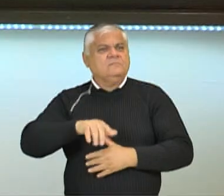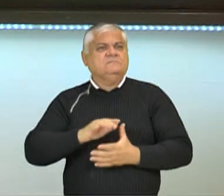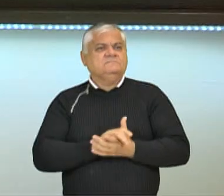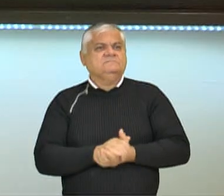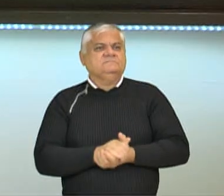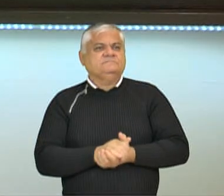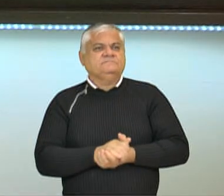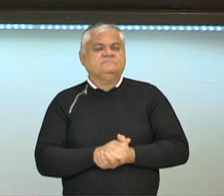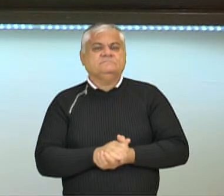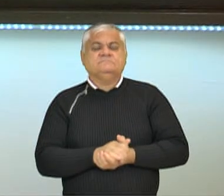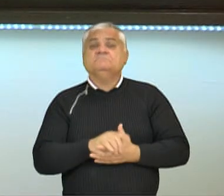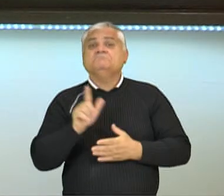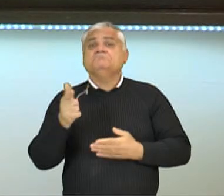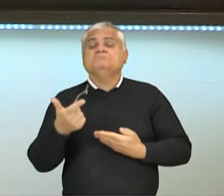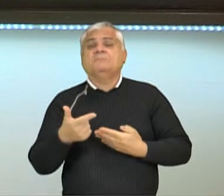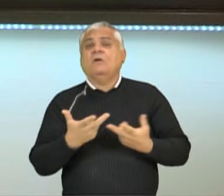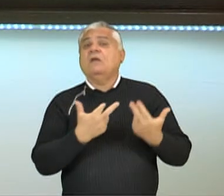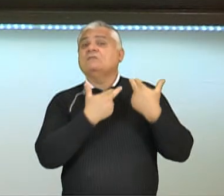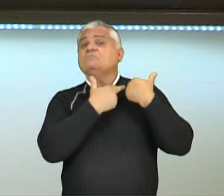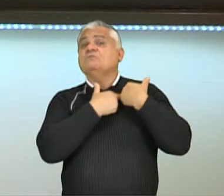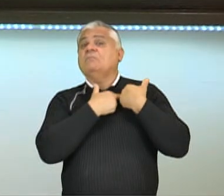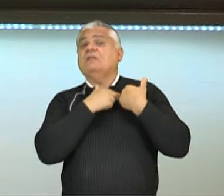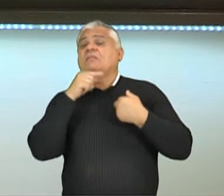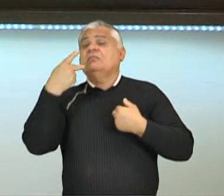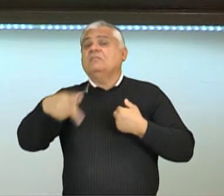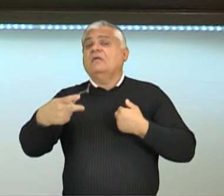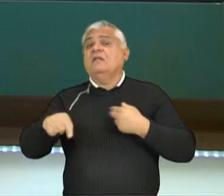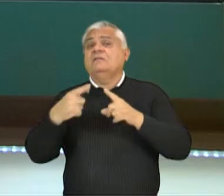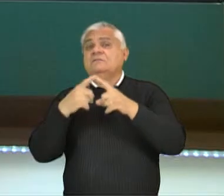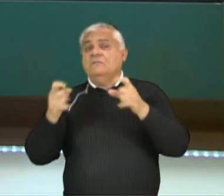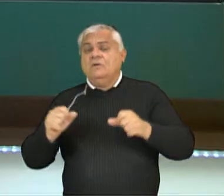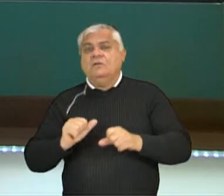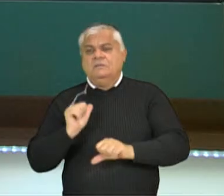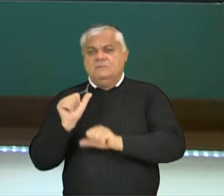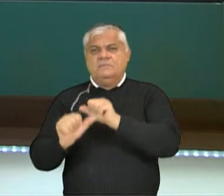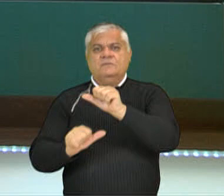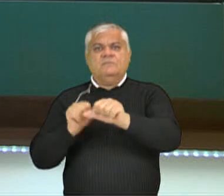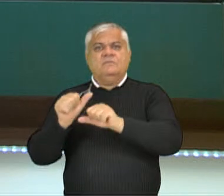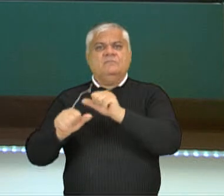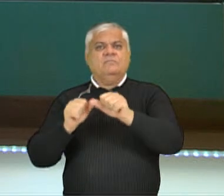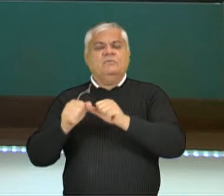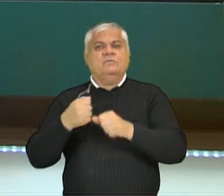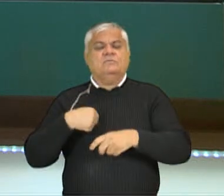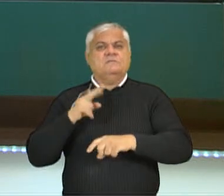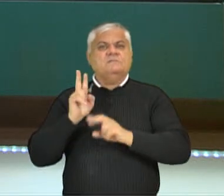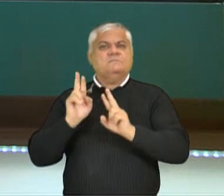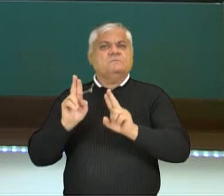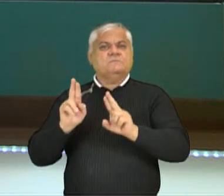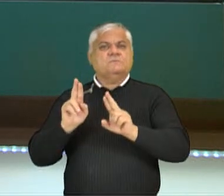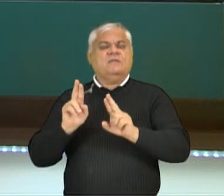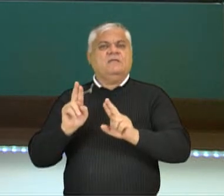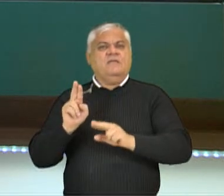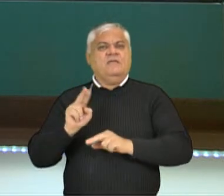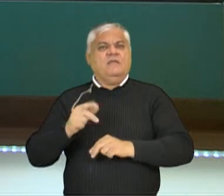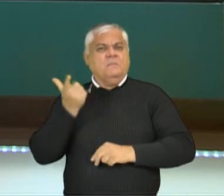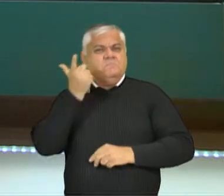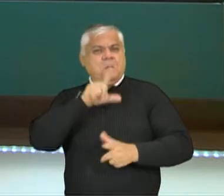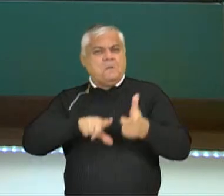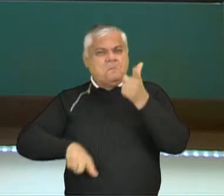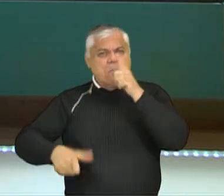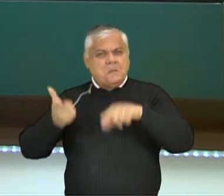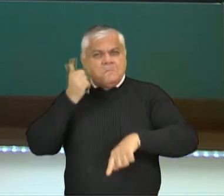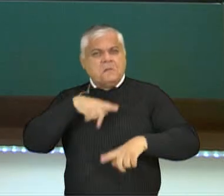respostas. E qual que é o papel da ciência do esporte? Promover a inovação com a expectativa de que isso se traduza em uma vantagem